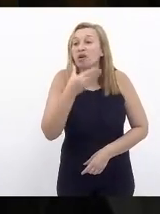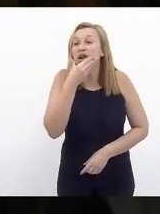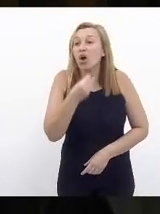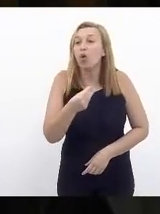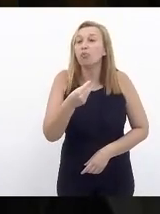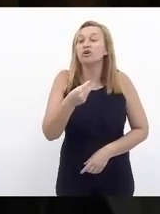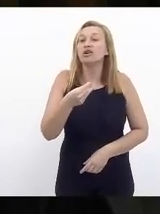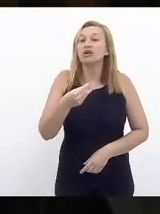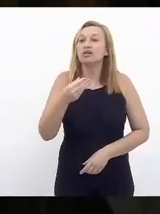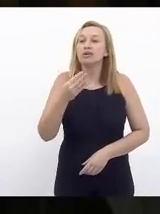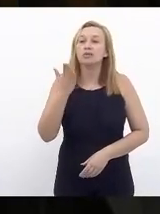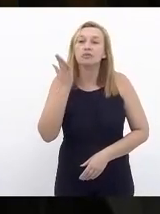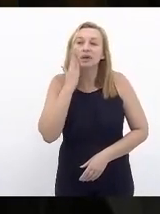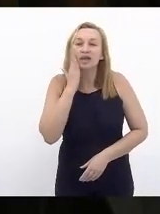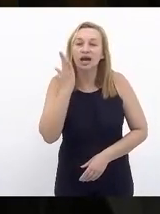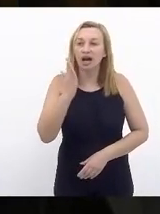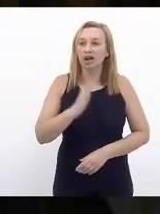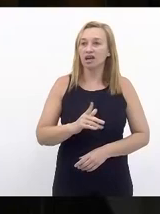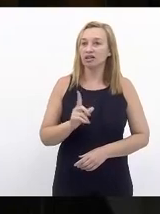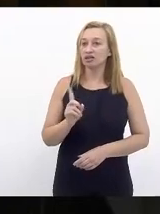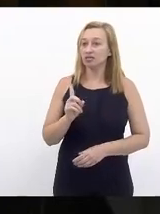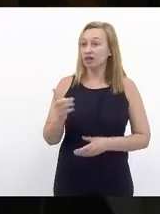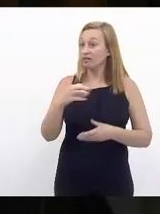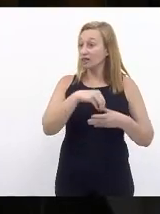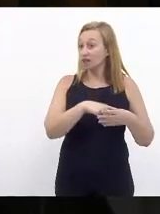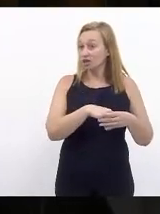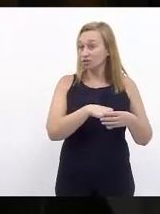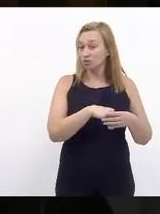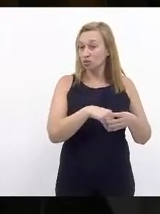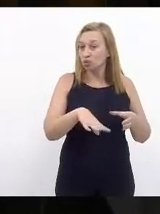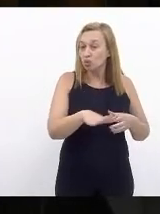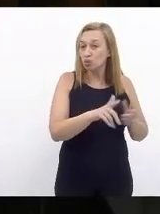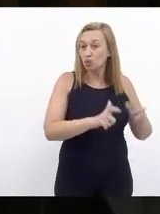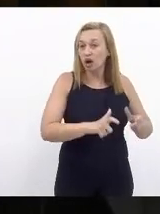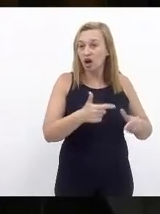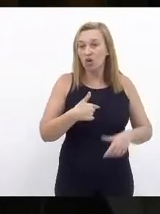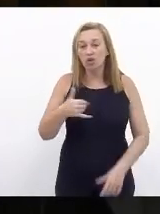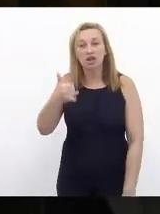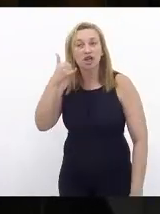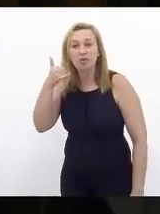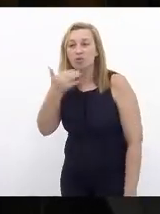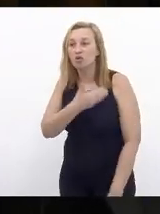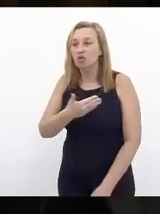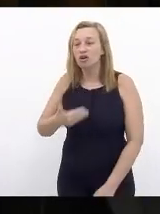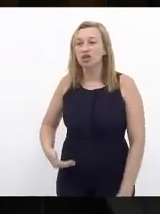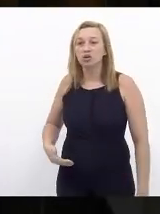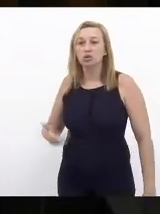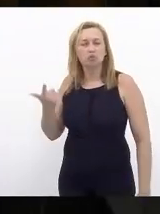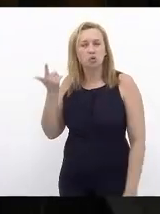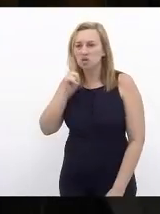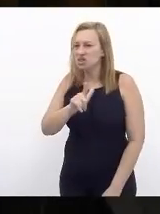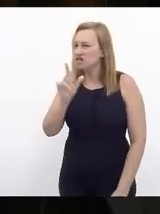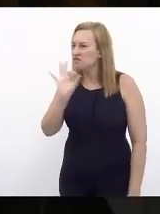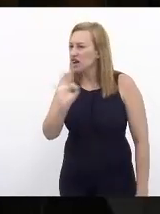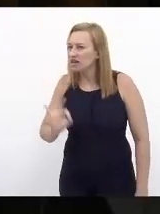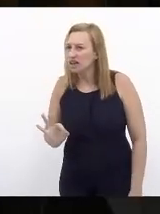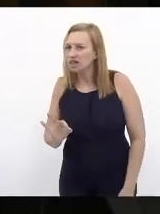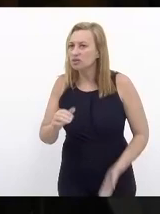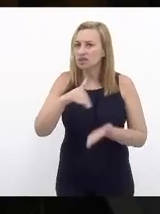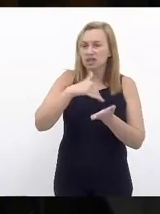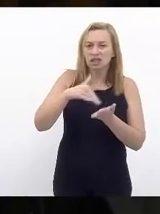os seus atos. E ele não estava na unidade. Liguei para o governador, não consegui falar. Consegui falar com o secretário estadual de